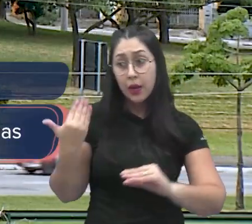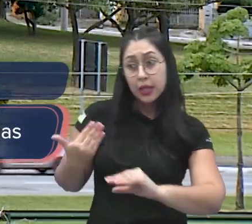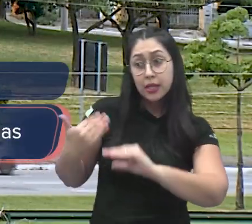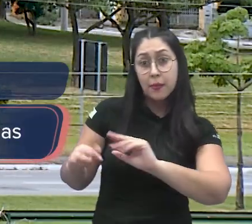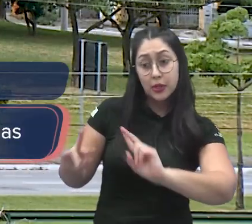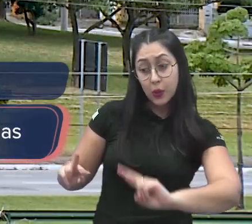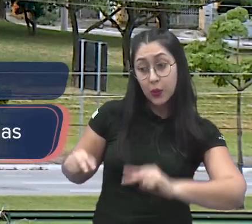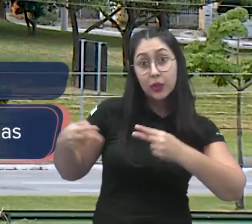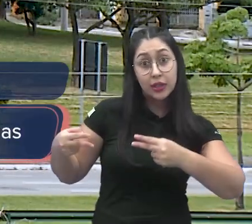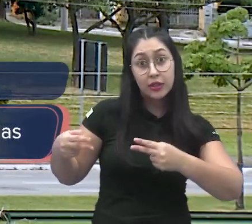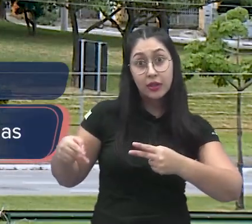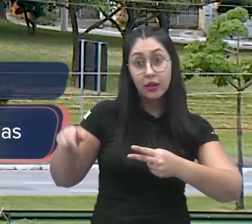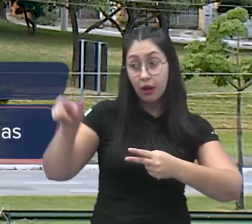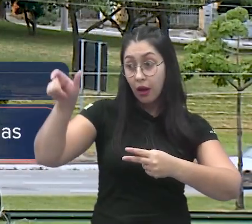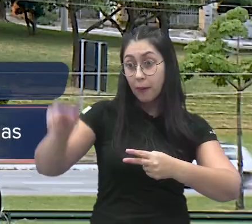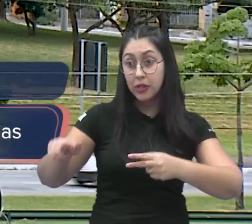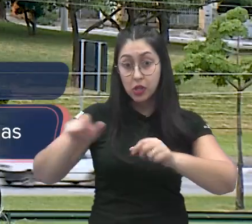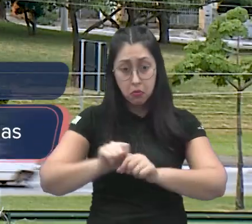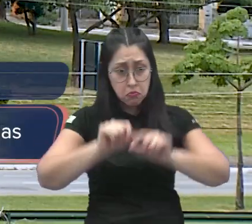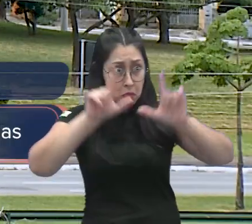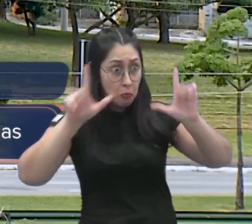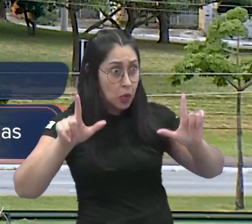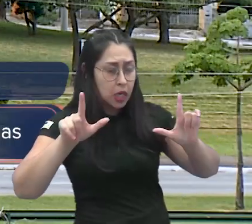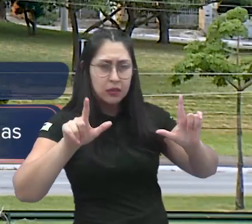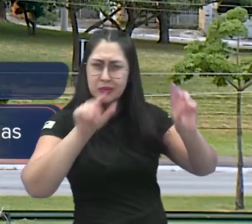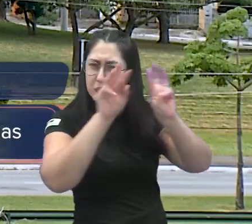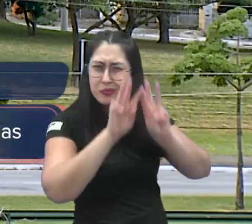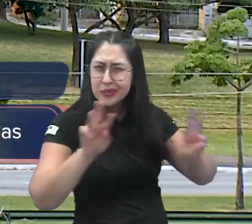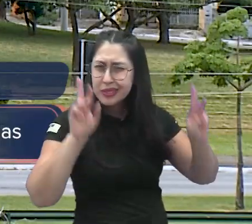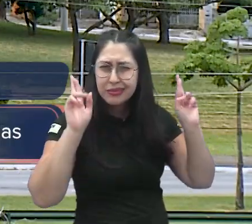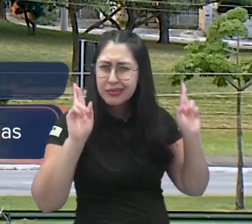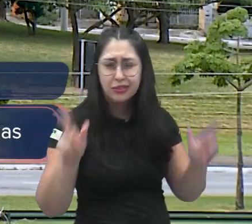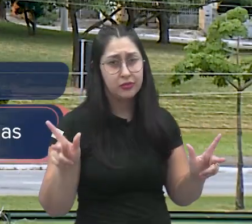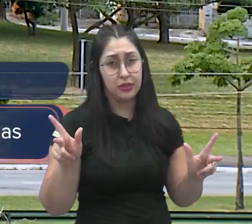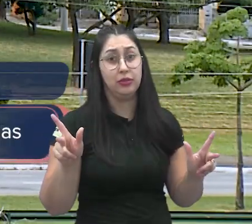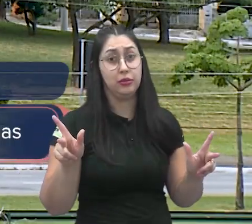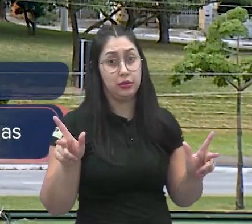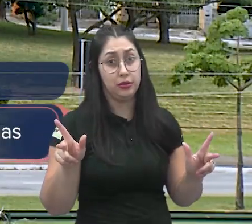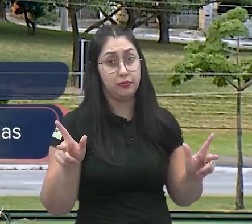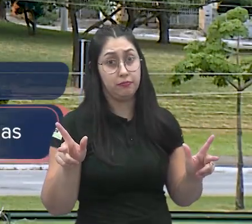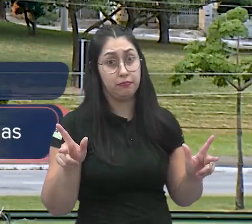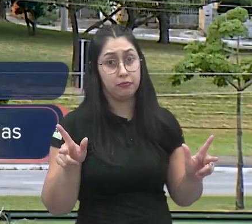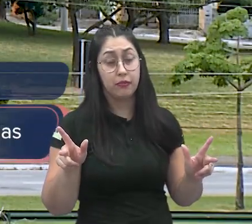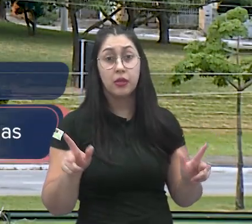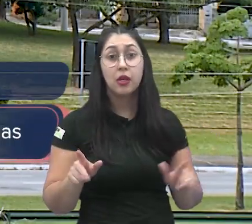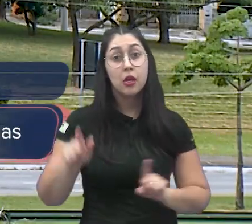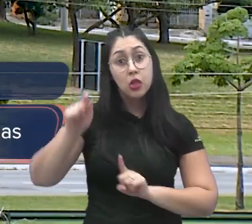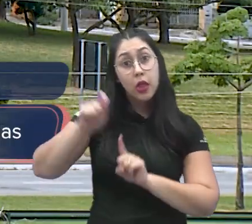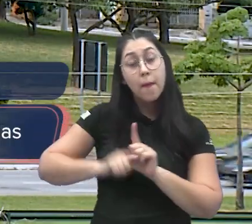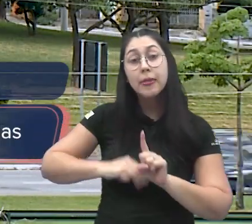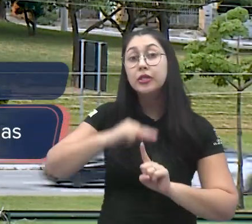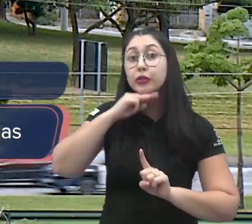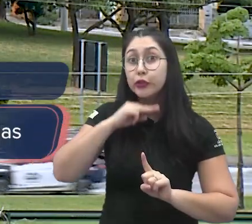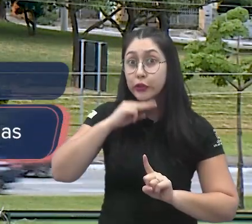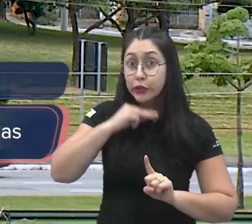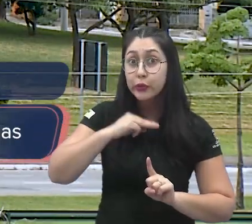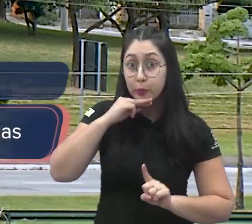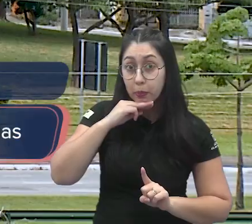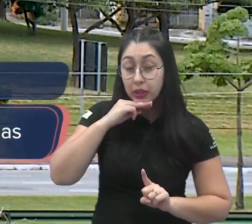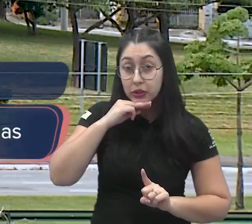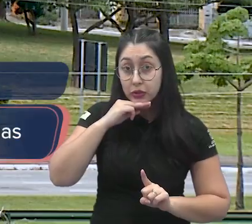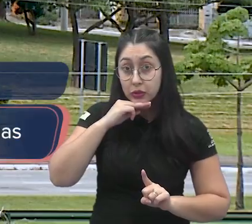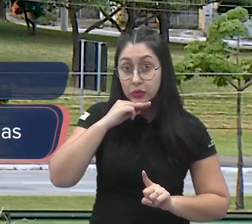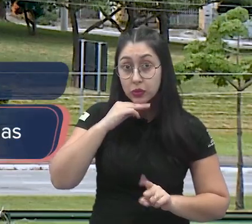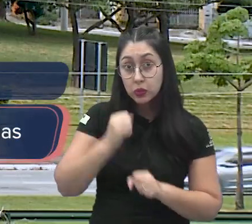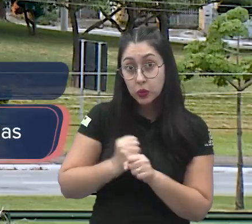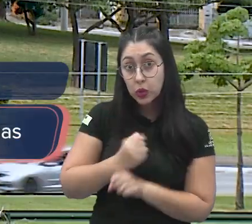em um link indicado, o contribuinte é redirecionado para uma outra página pelos criminosos. Em março desse ano, só